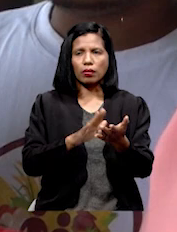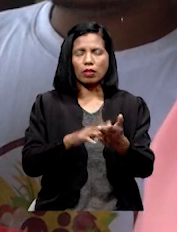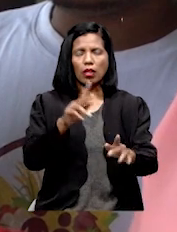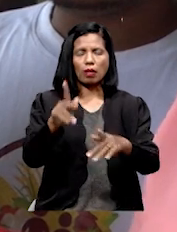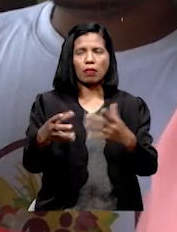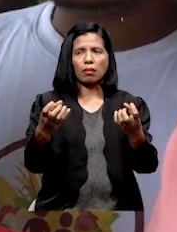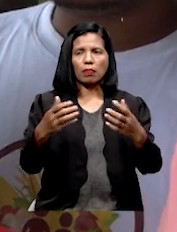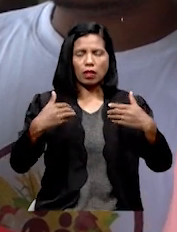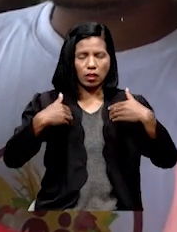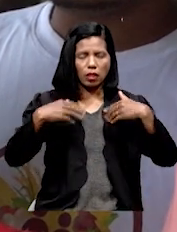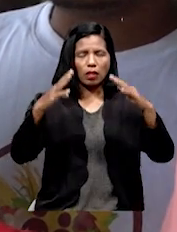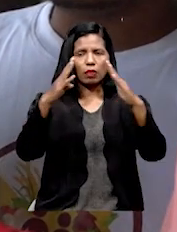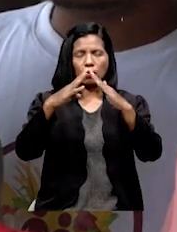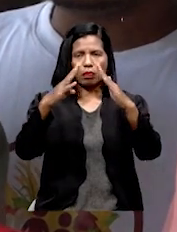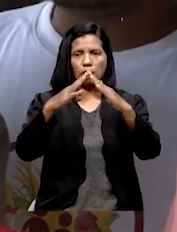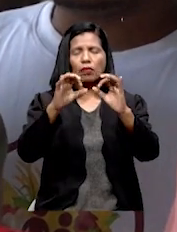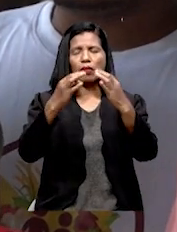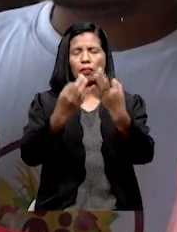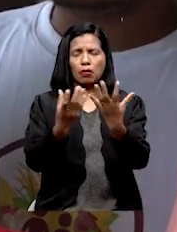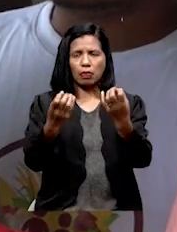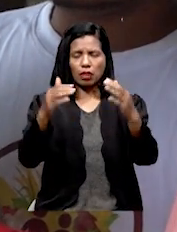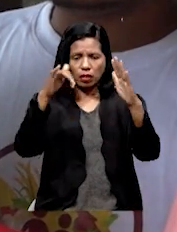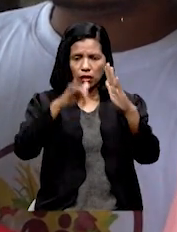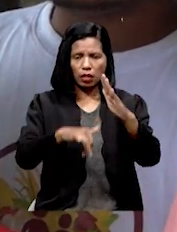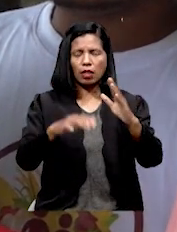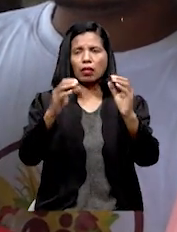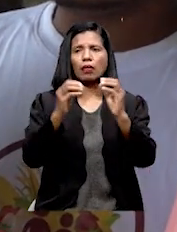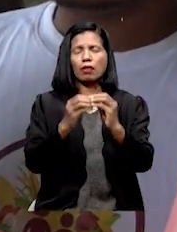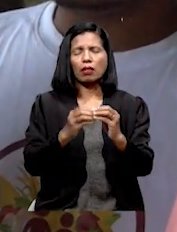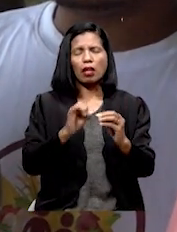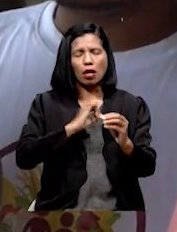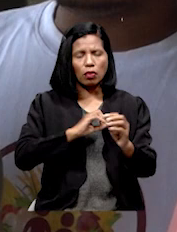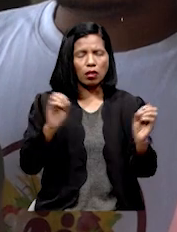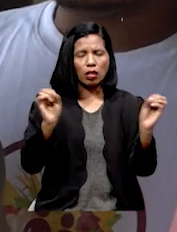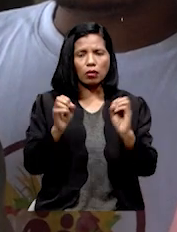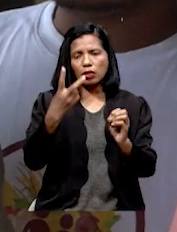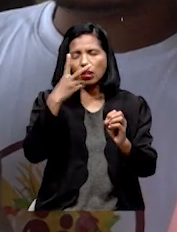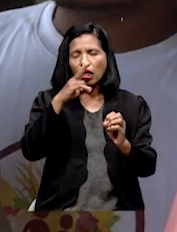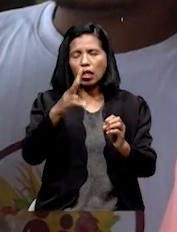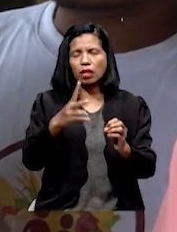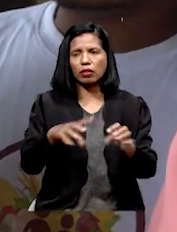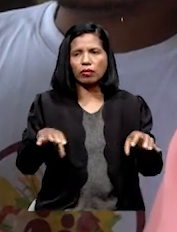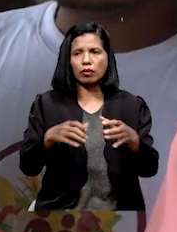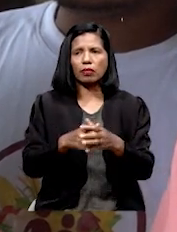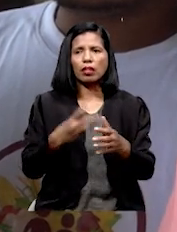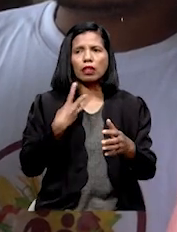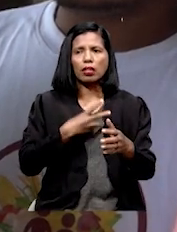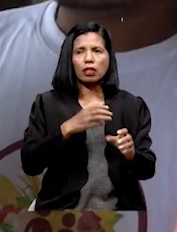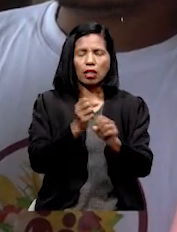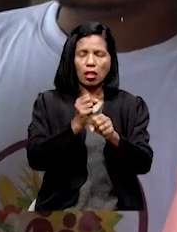uma, a família é vara. E halo os engenheiros, mas eu halo é que si te halo barreira